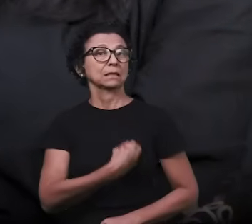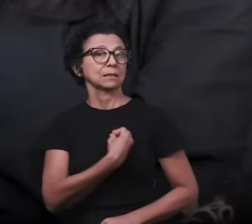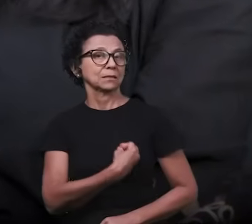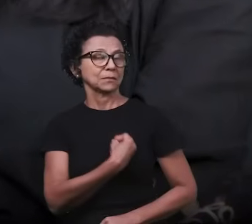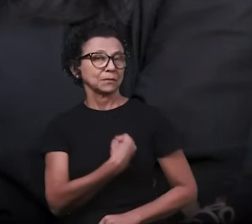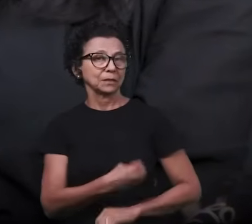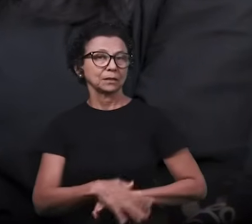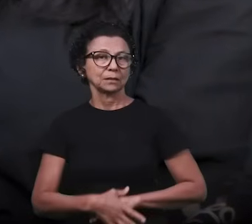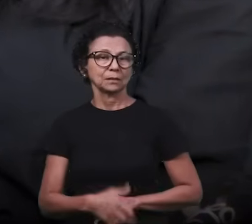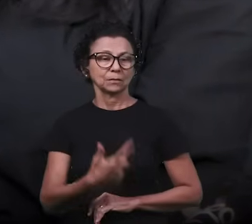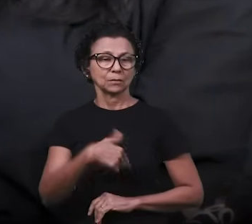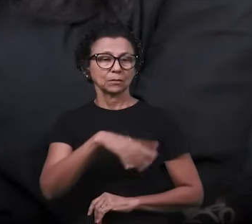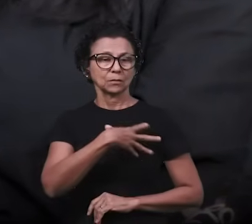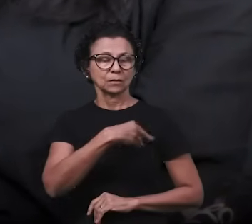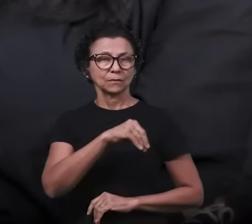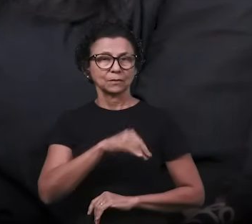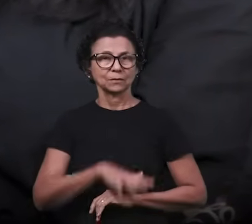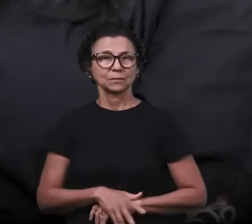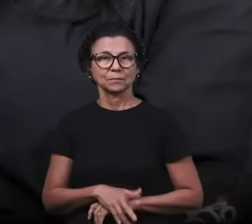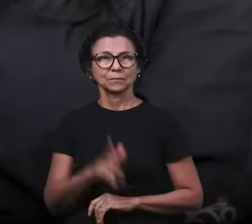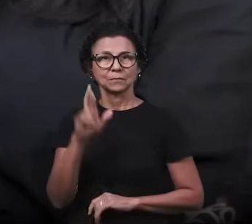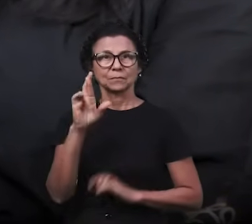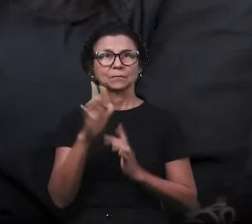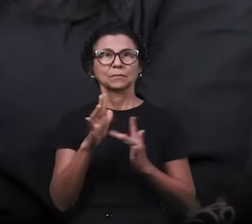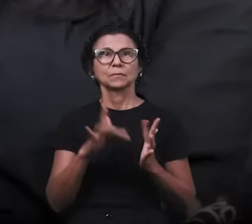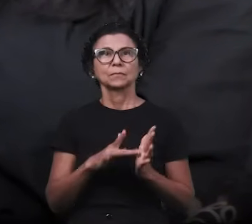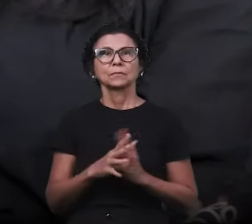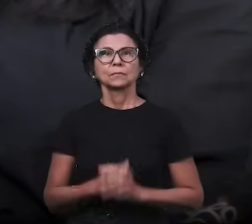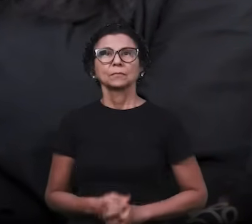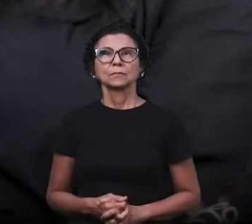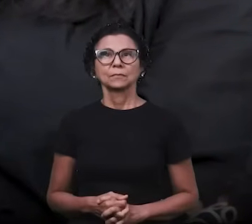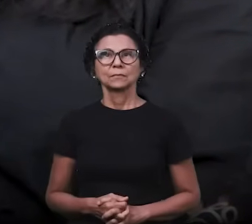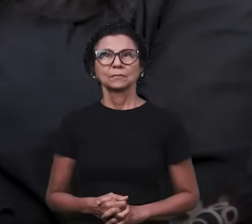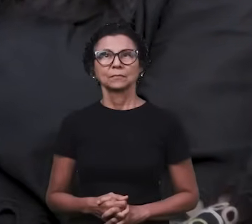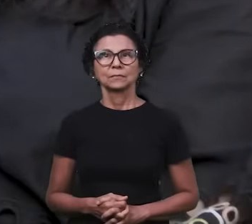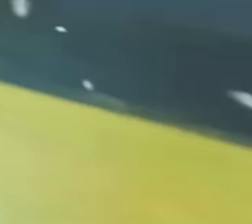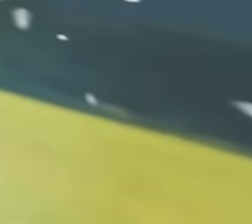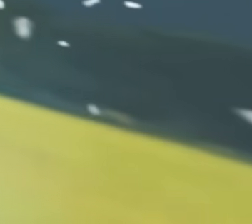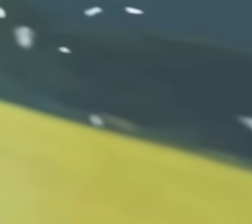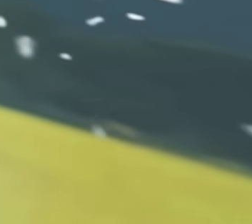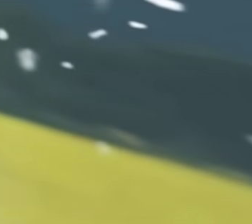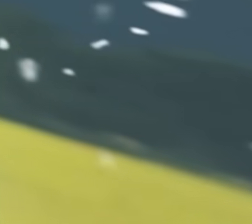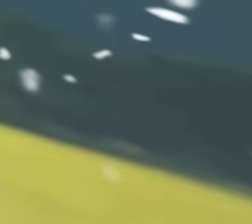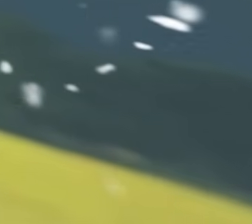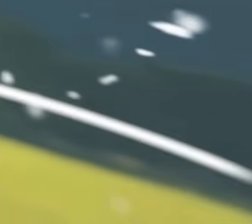na educação dos nossos filhos. A paz do Senhor Jesus. Amém. Amém.